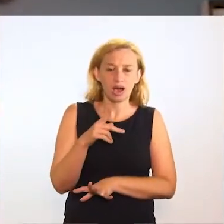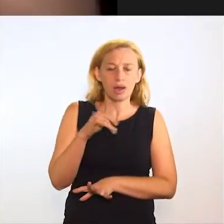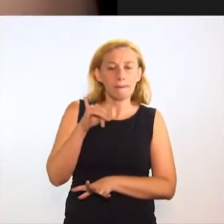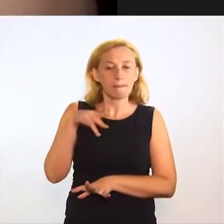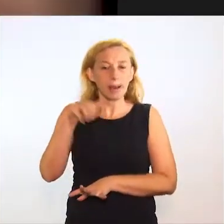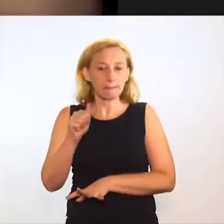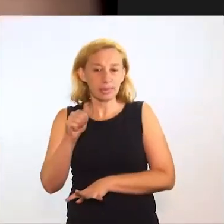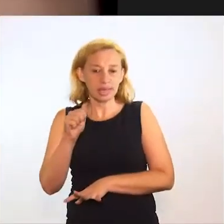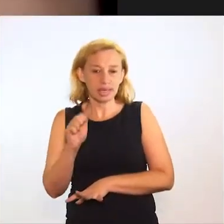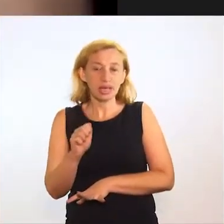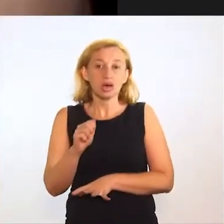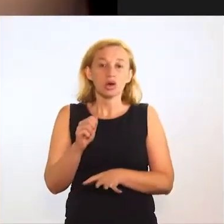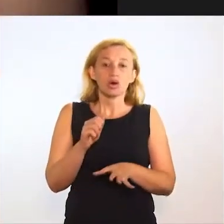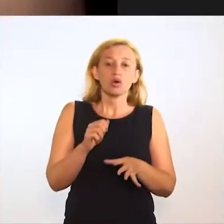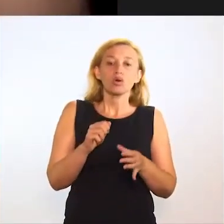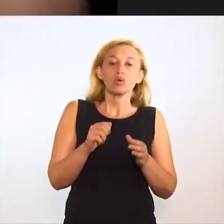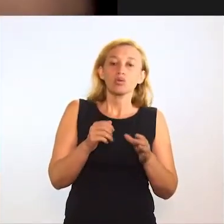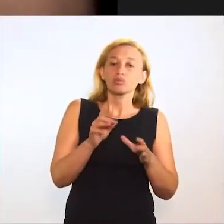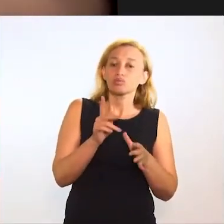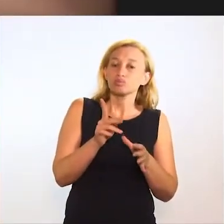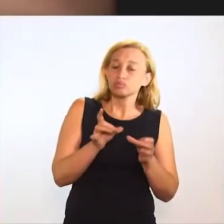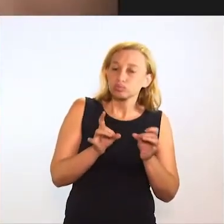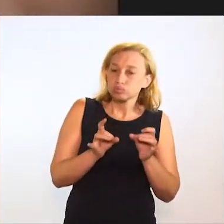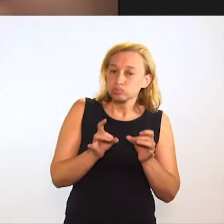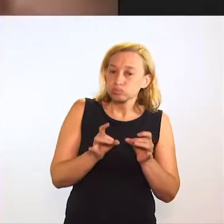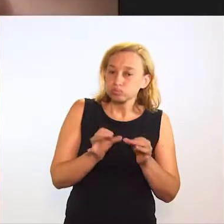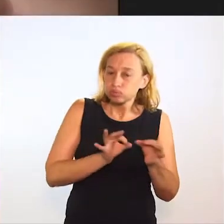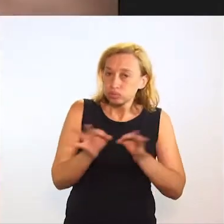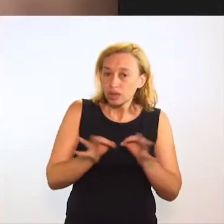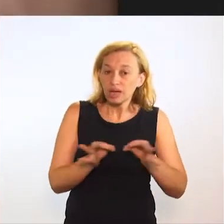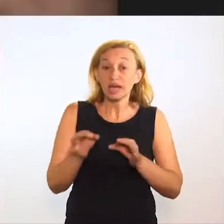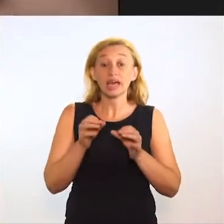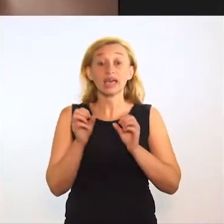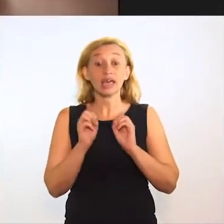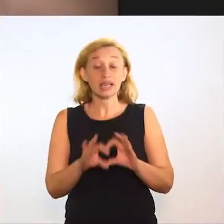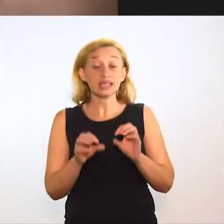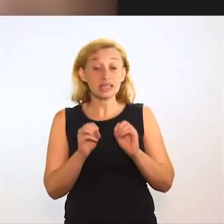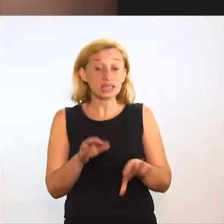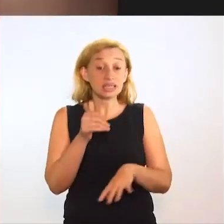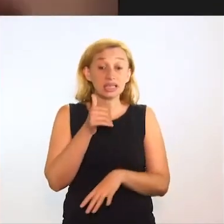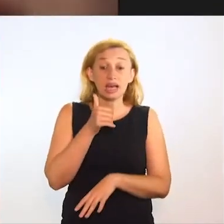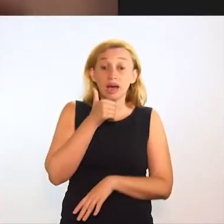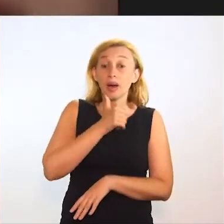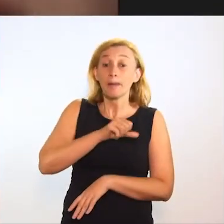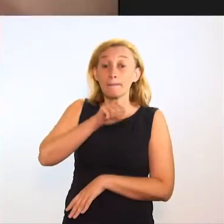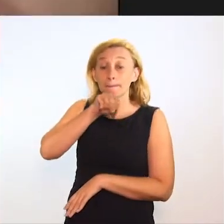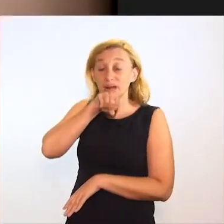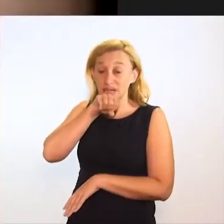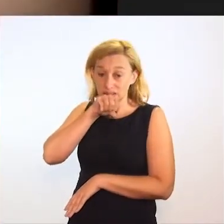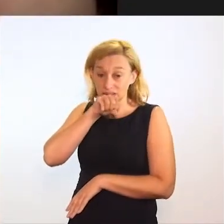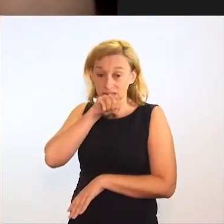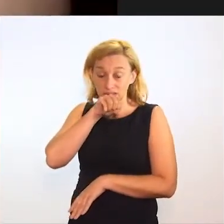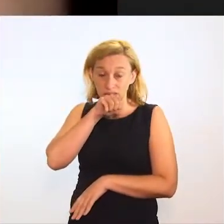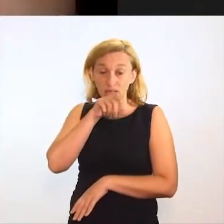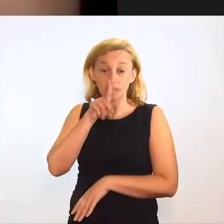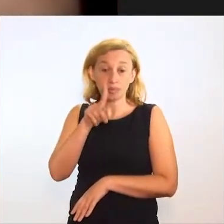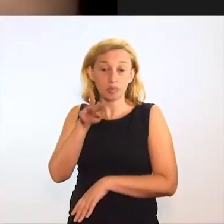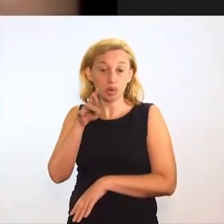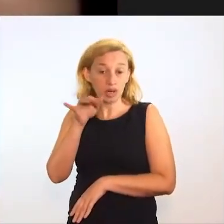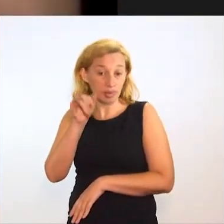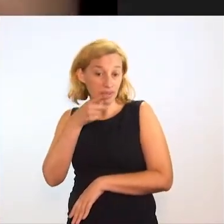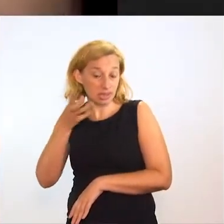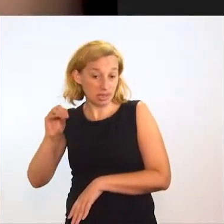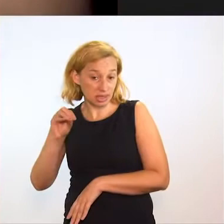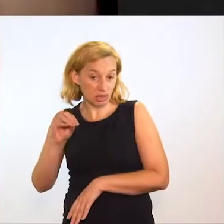do Bitumami, um projeto que ensina mulheres, mães, Programação, gente, isso é muito